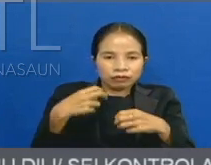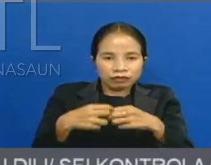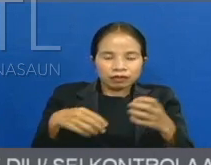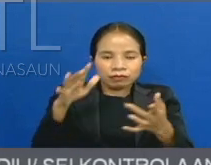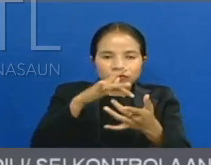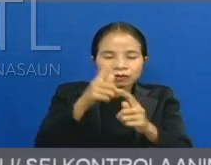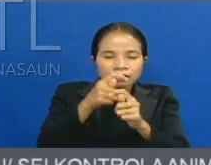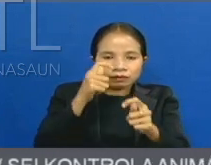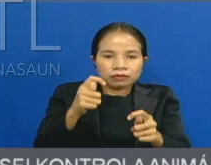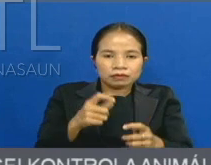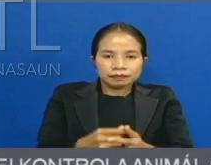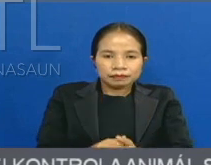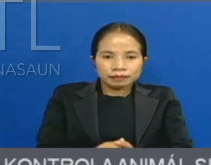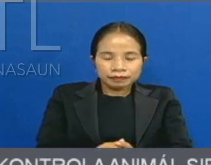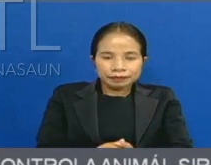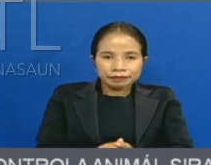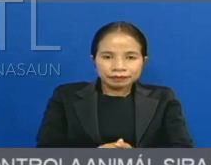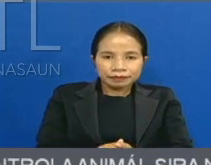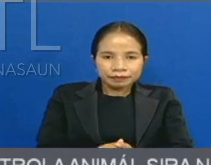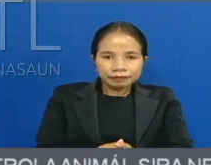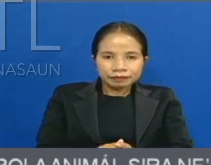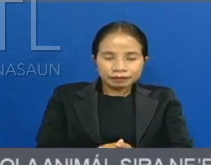dificulta movimento transporte nian.